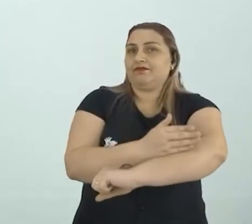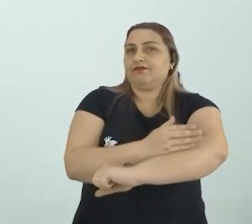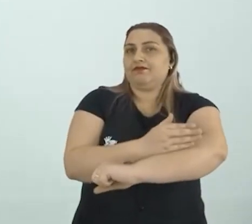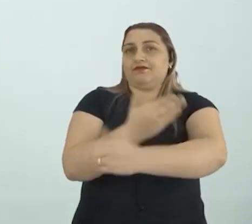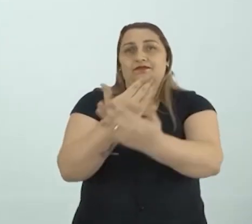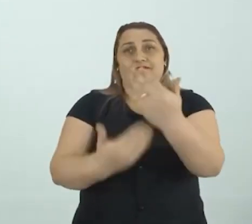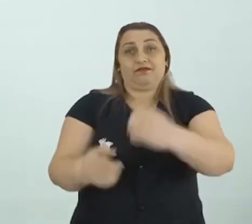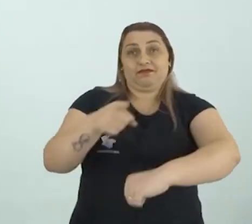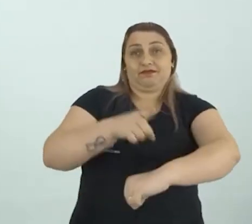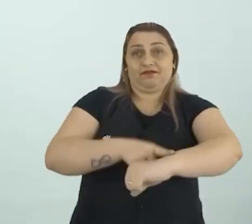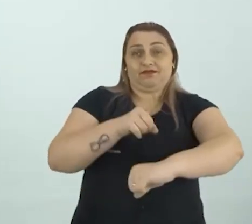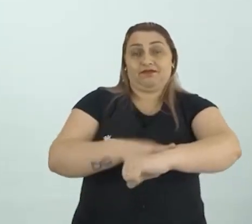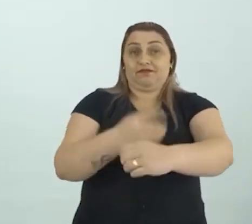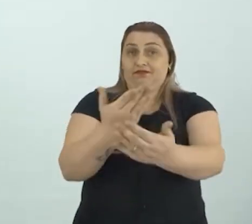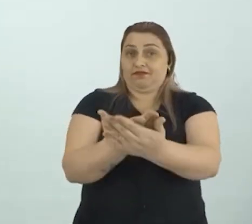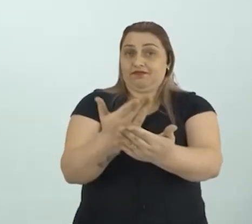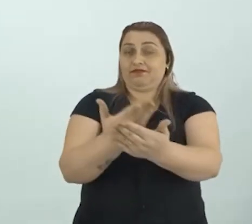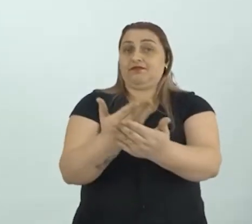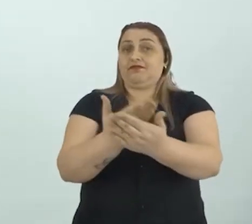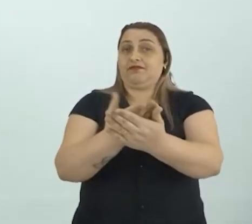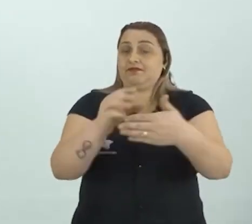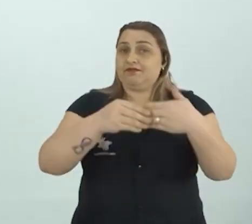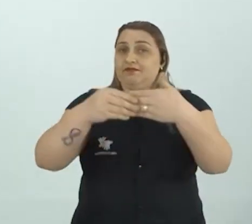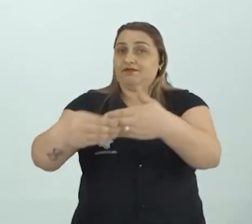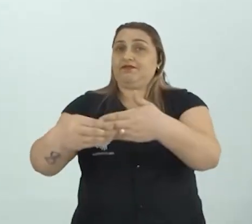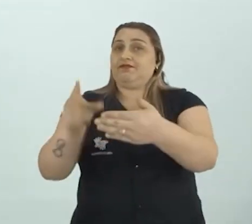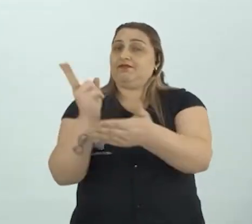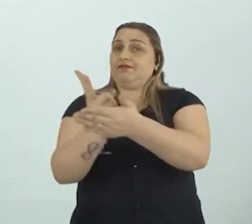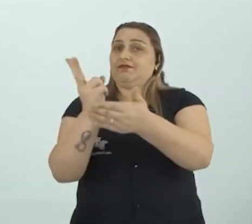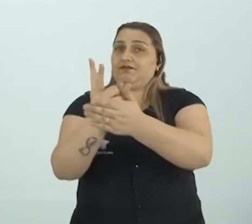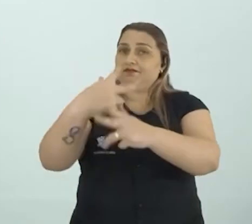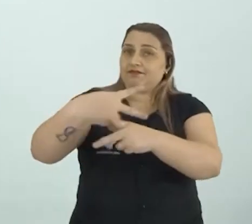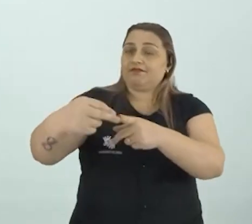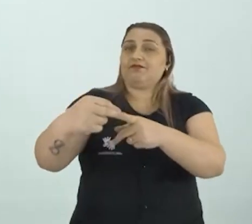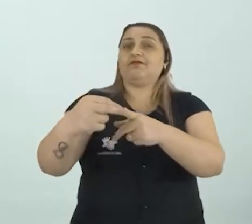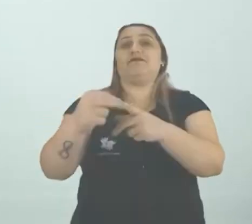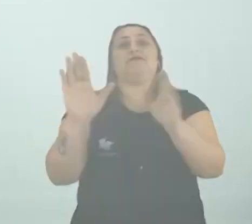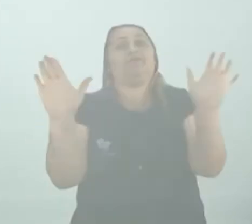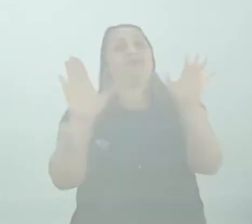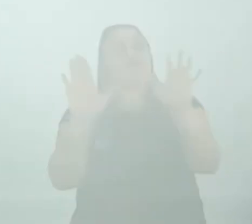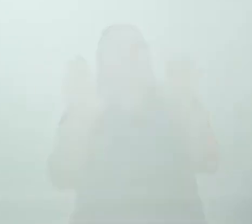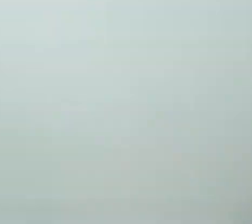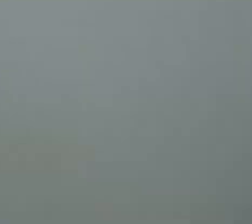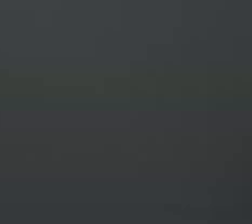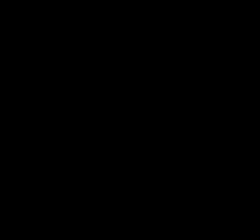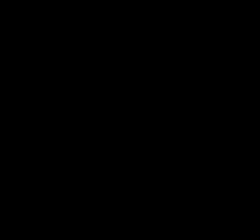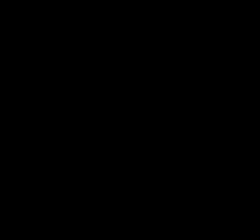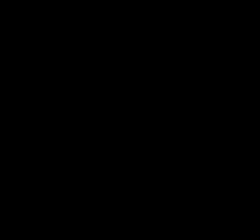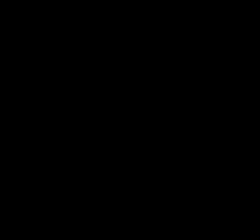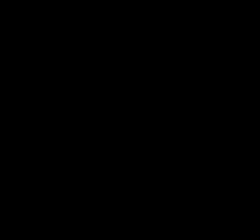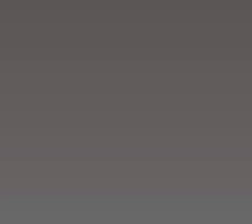não perca tempo. O estudo vai levar você sempre mais adiante. Eu fico por aqui, tchau!